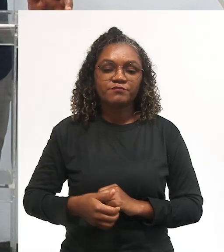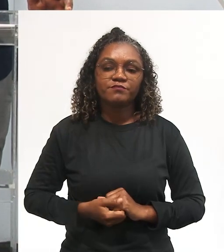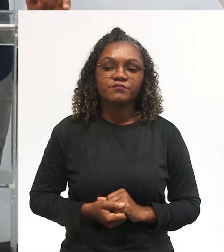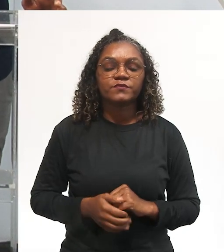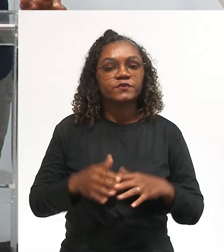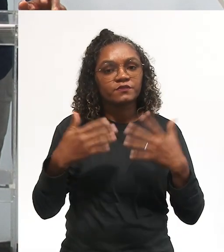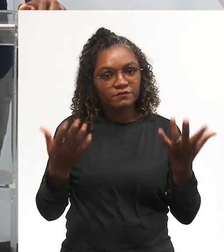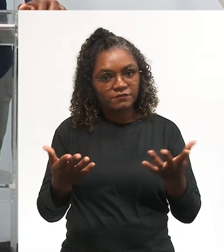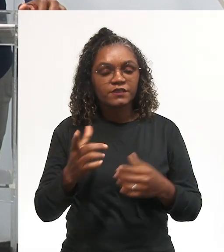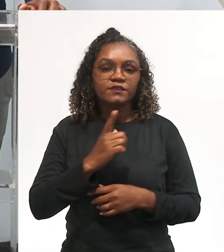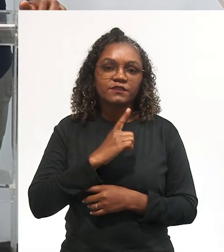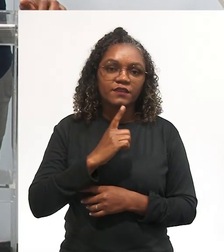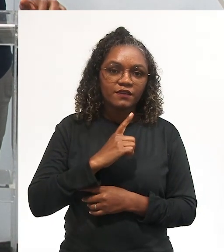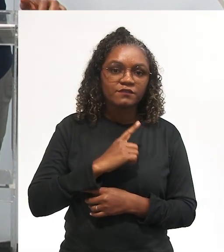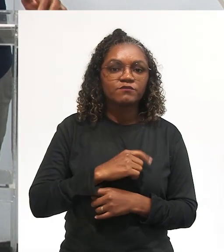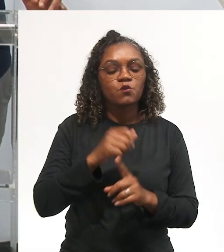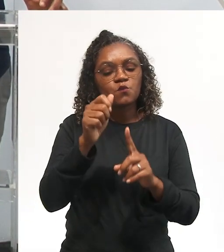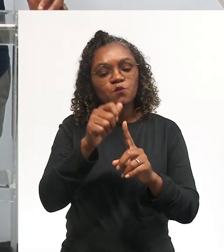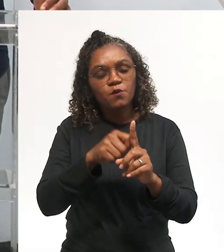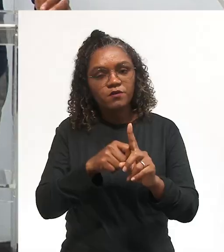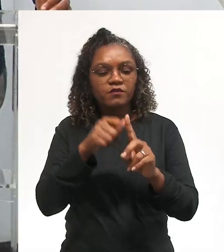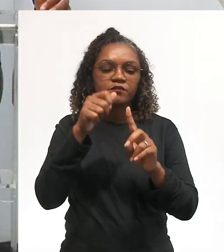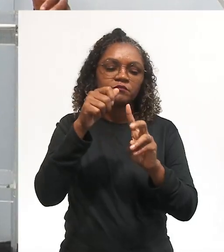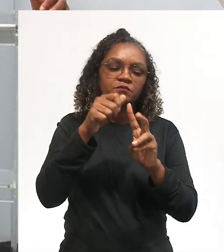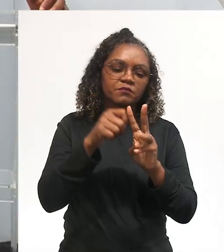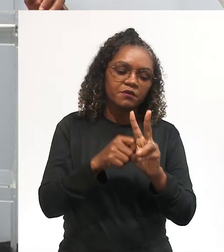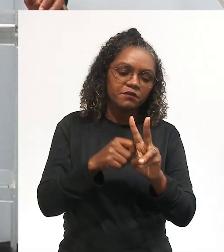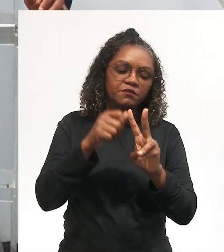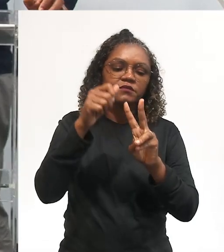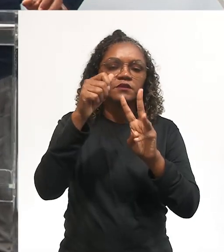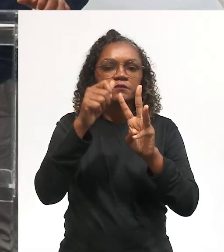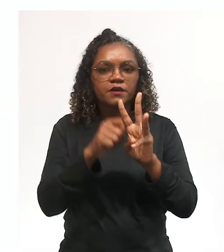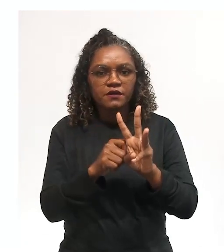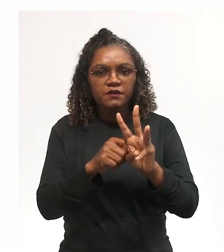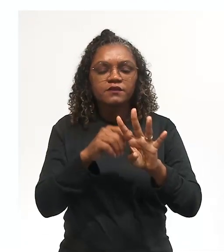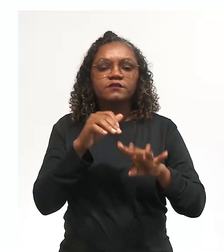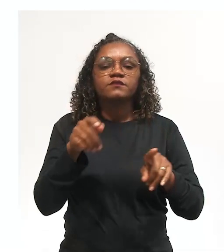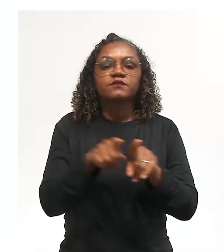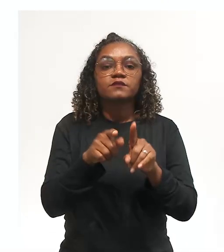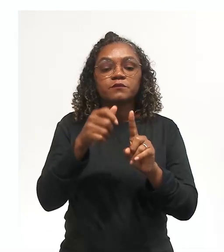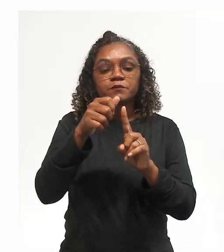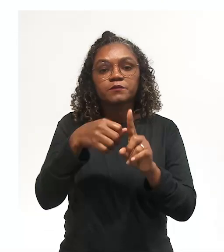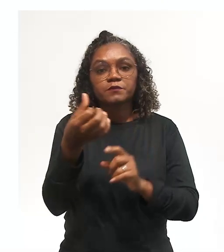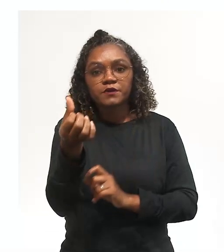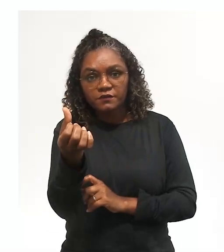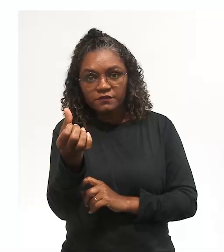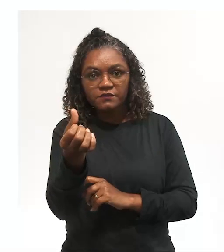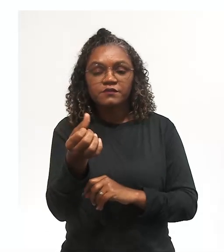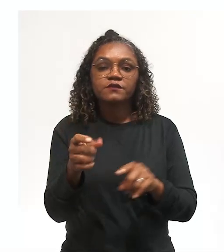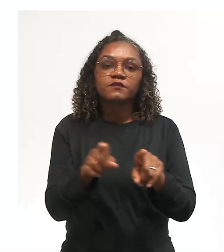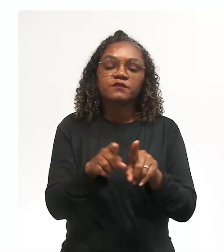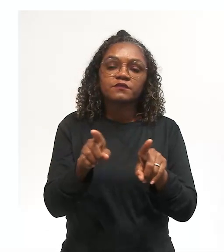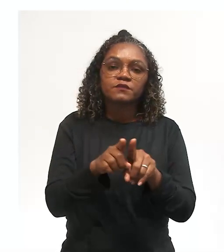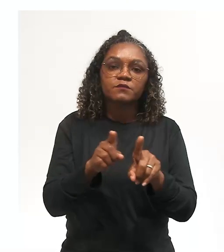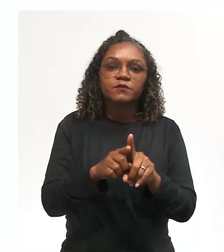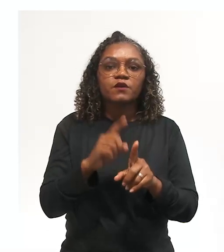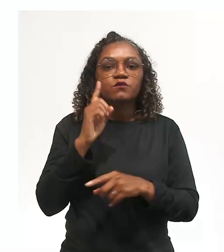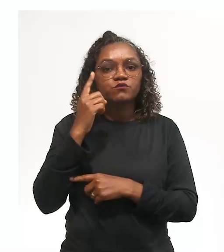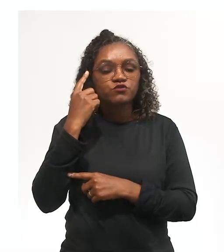ao bimestre, ao trimestre e ao dia. São vários exemplos de taxa